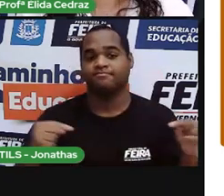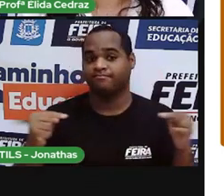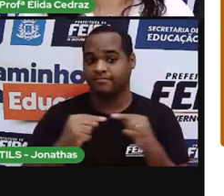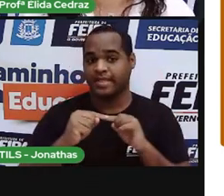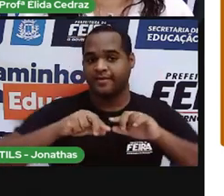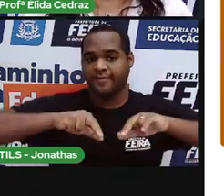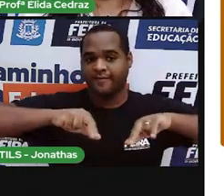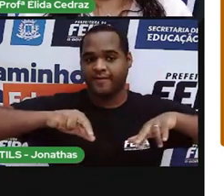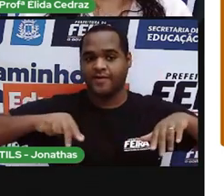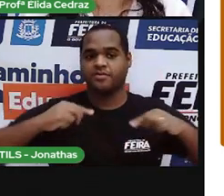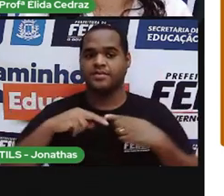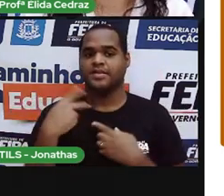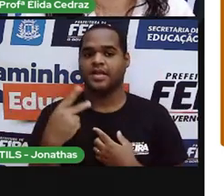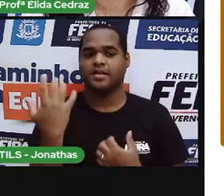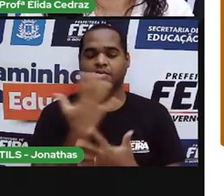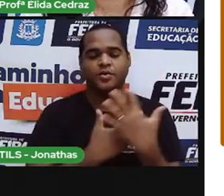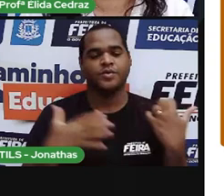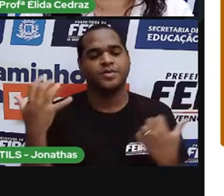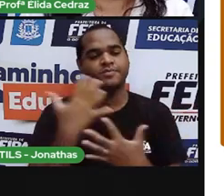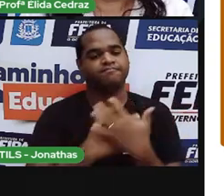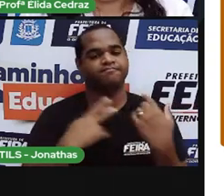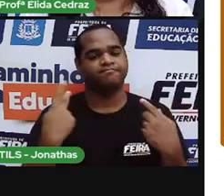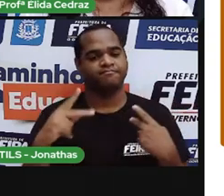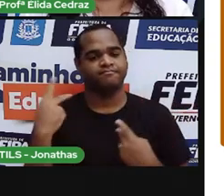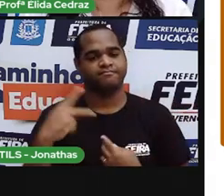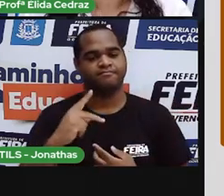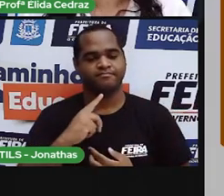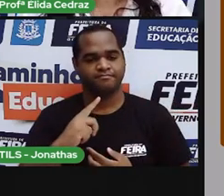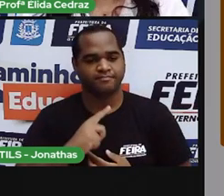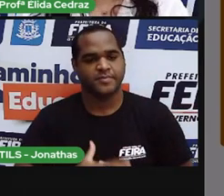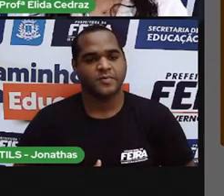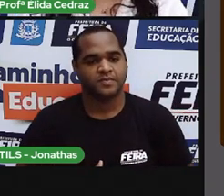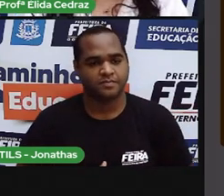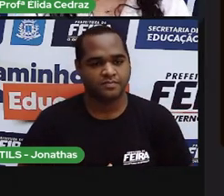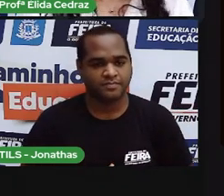versos da cantiga ou da canção.